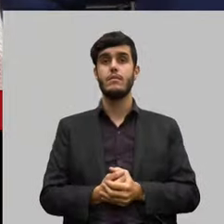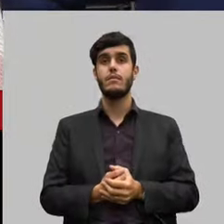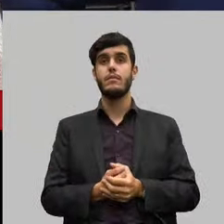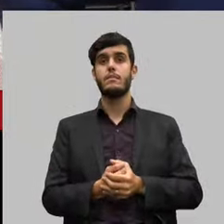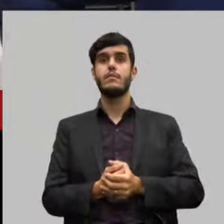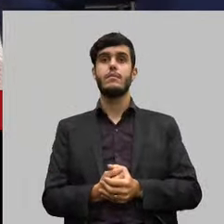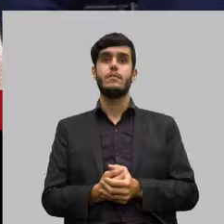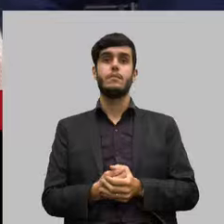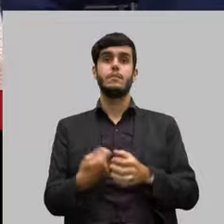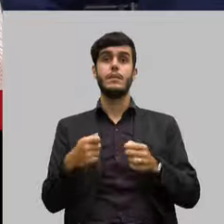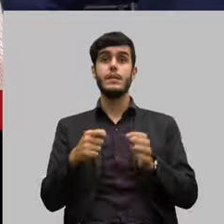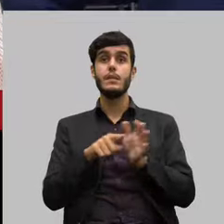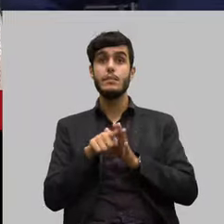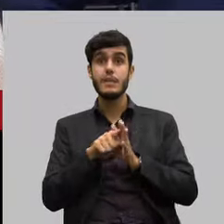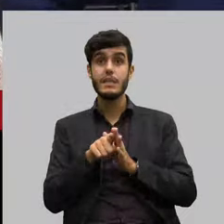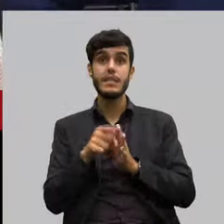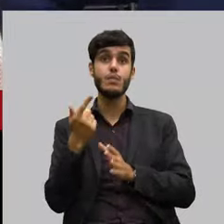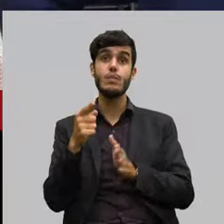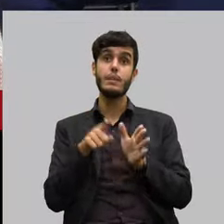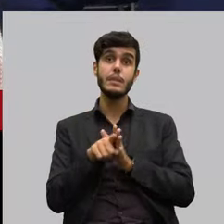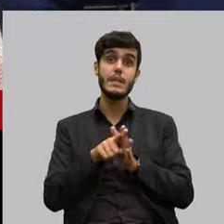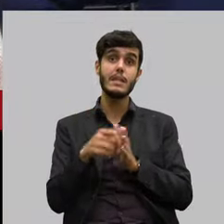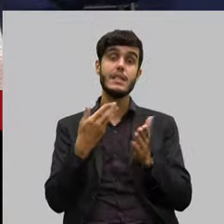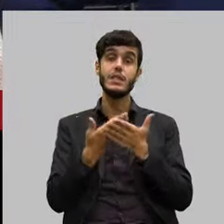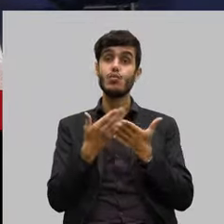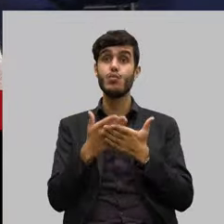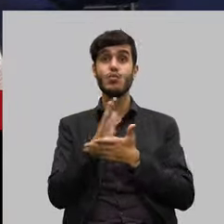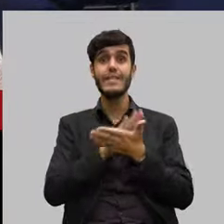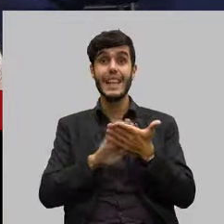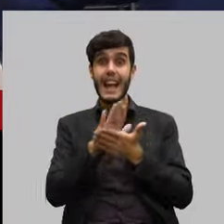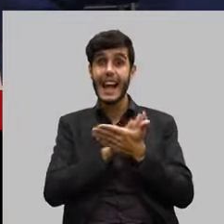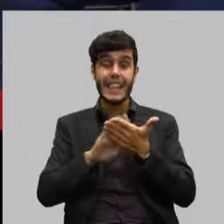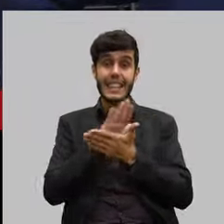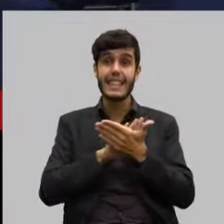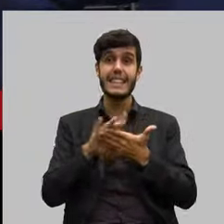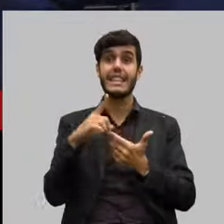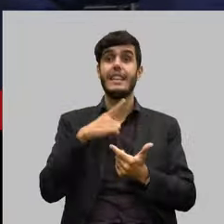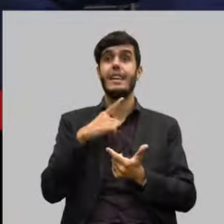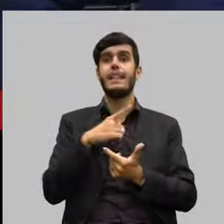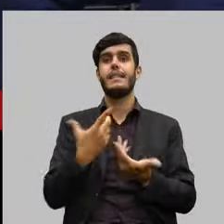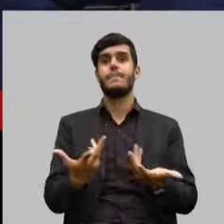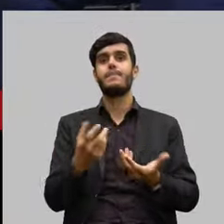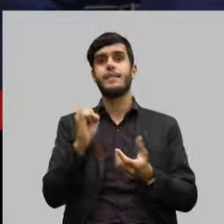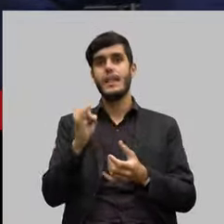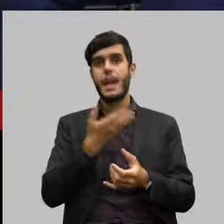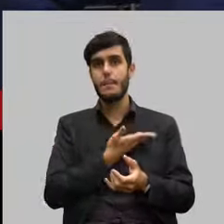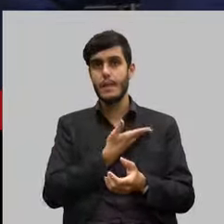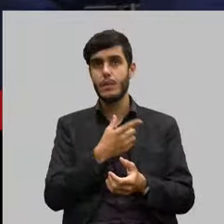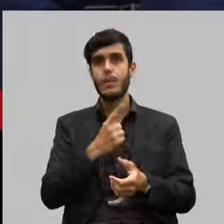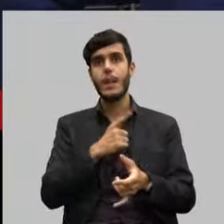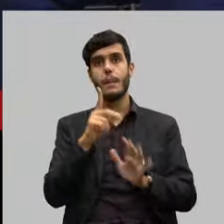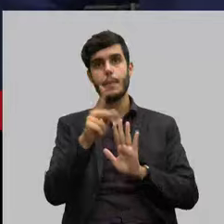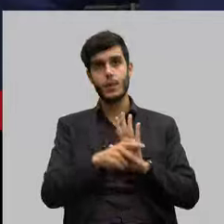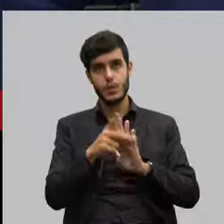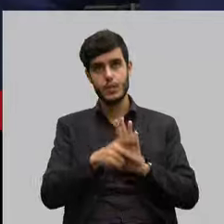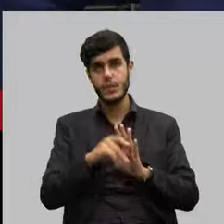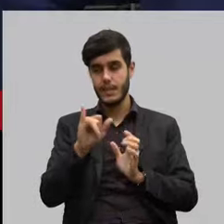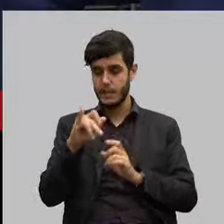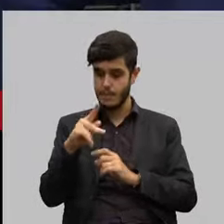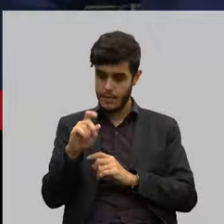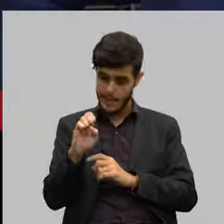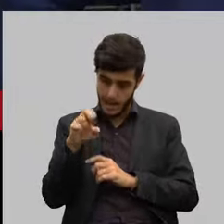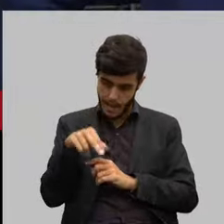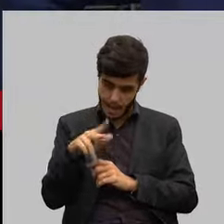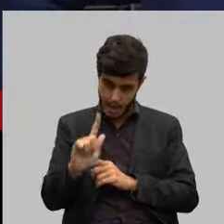enviem os estudos porque não tem nada não tem nada se algum colega pegar o projeto de lei do ipseng nesse